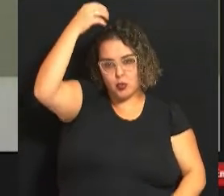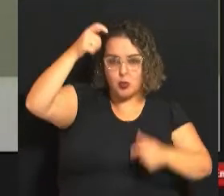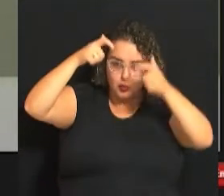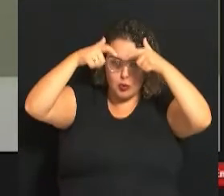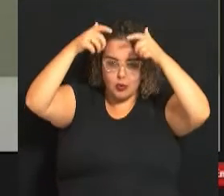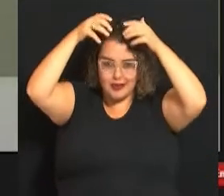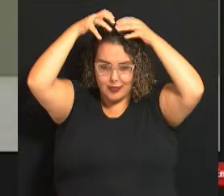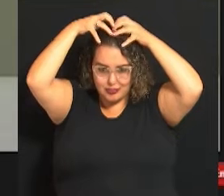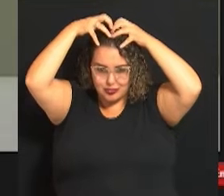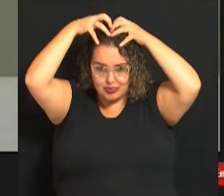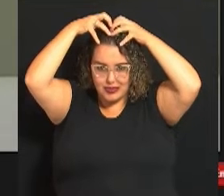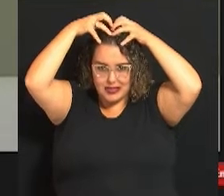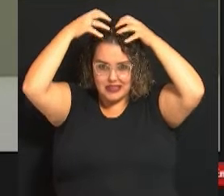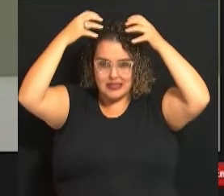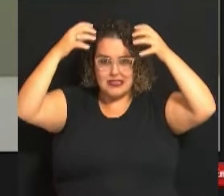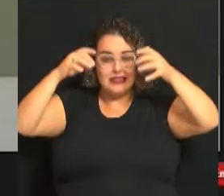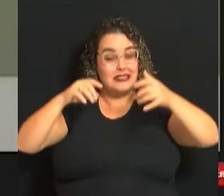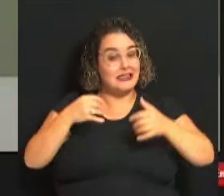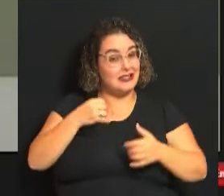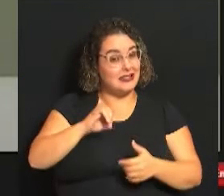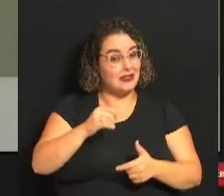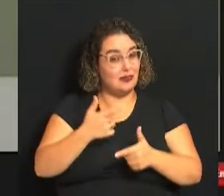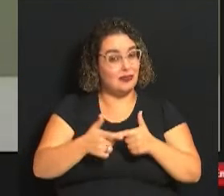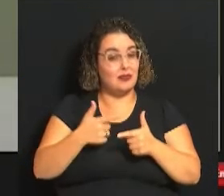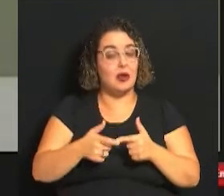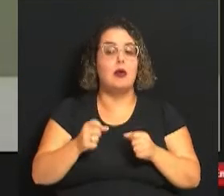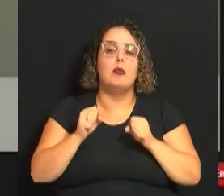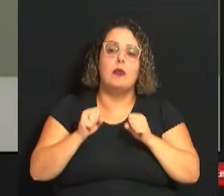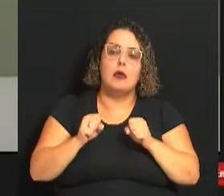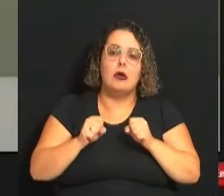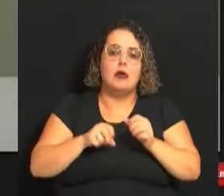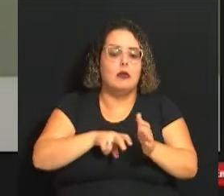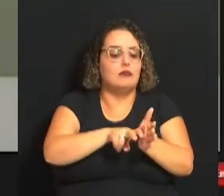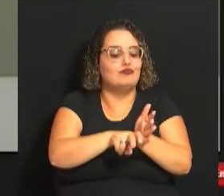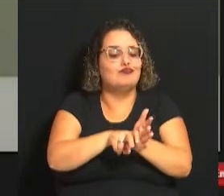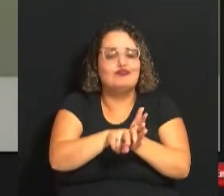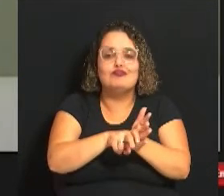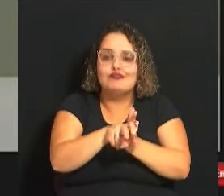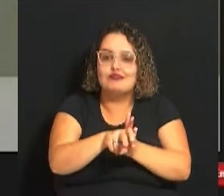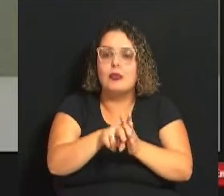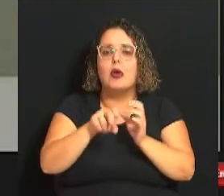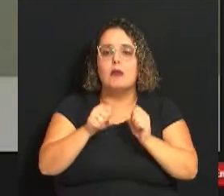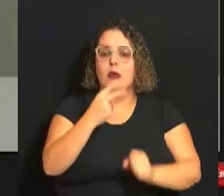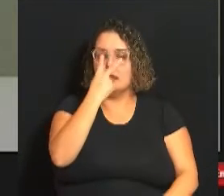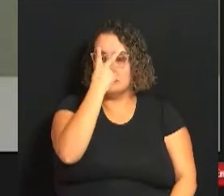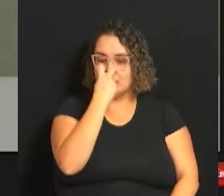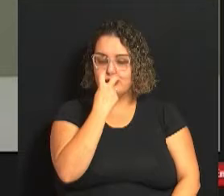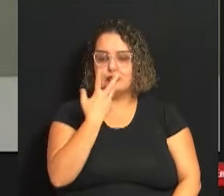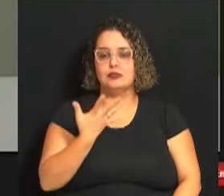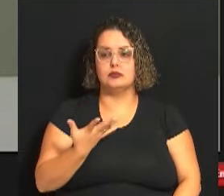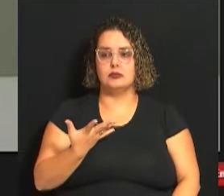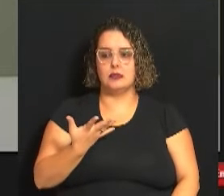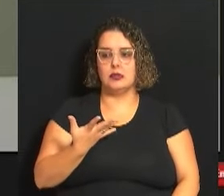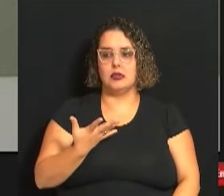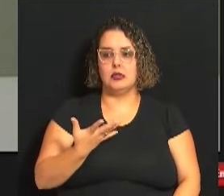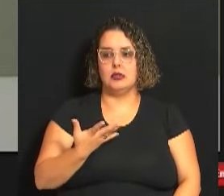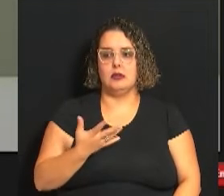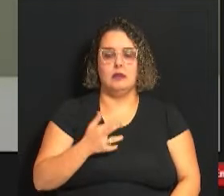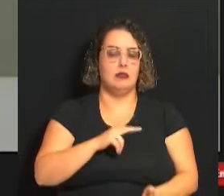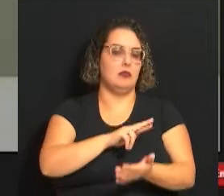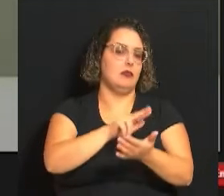lesar essa área, ele pode ficar paralítico, pode ficar cego, pode ter uma série